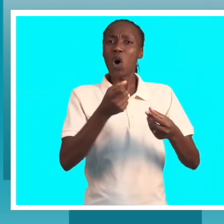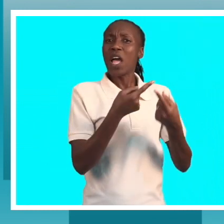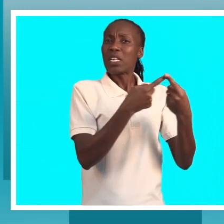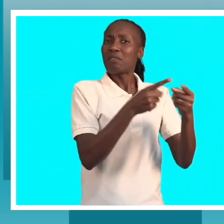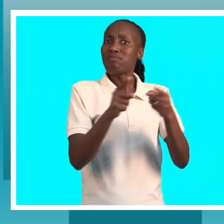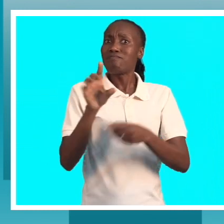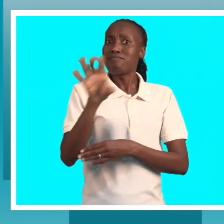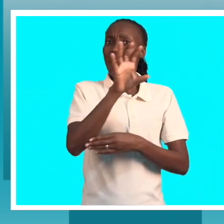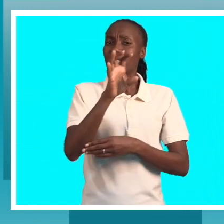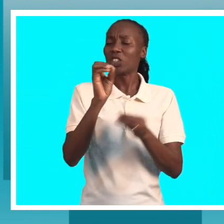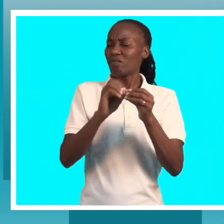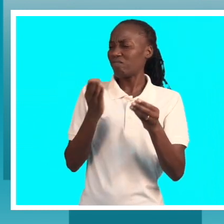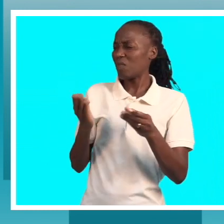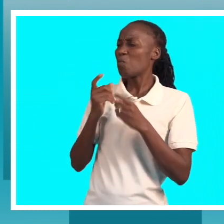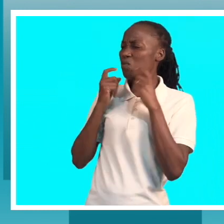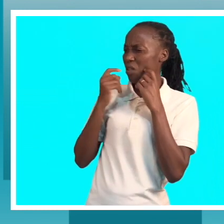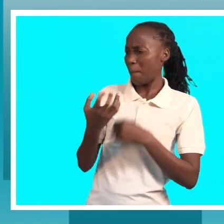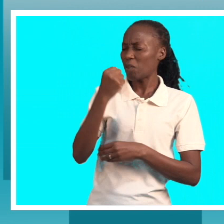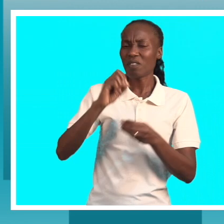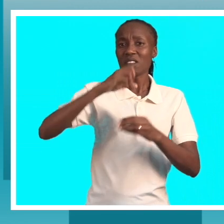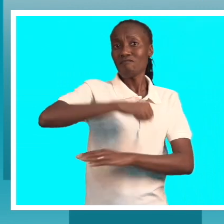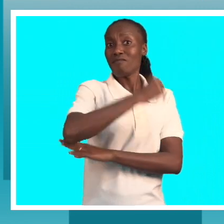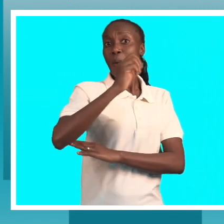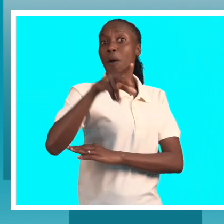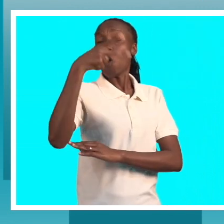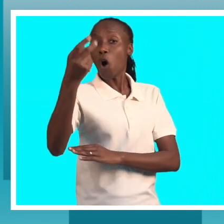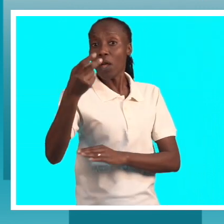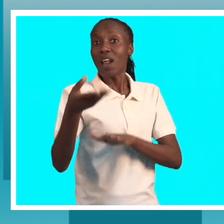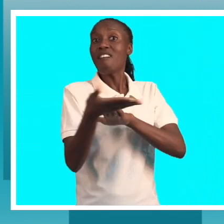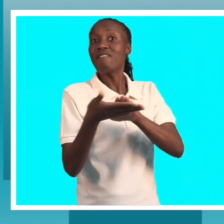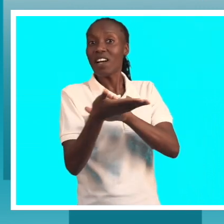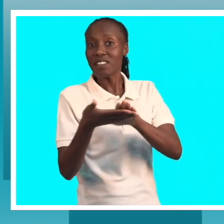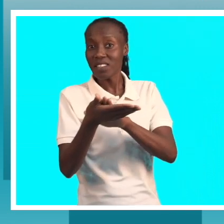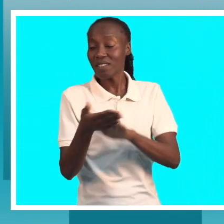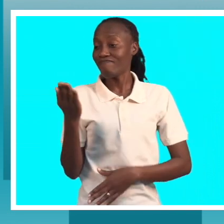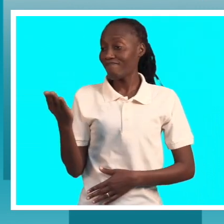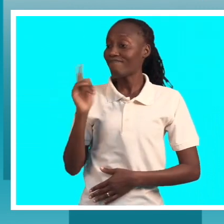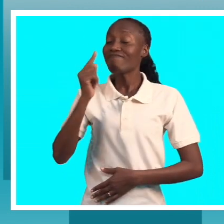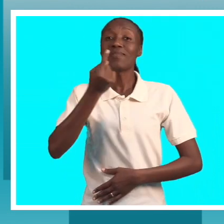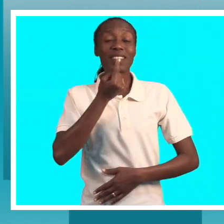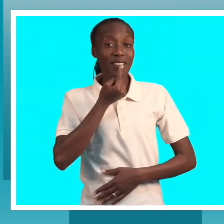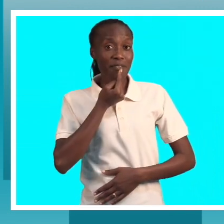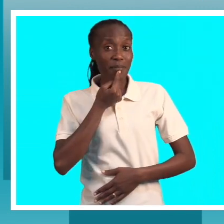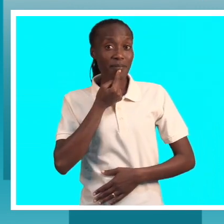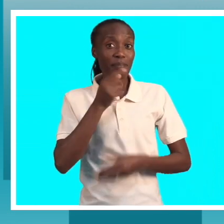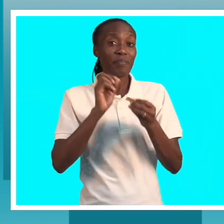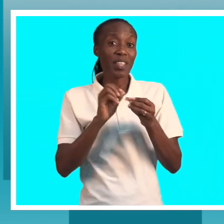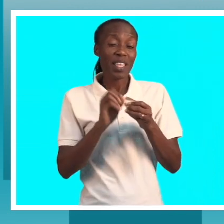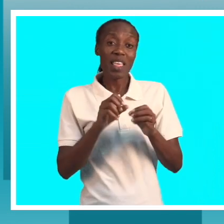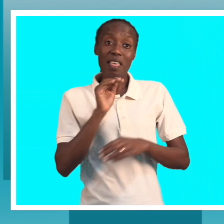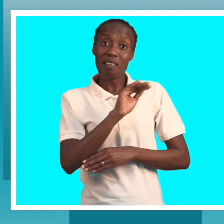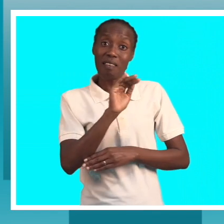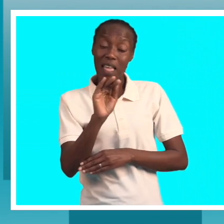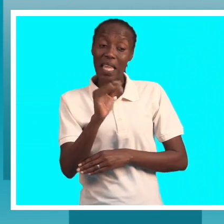grupo acessível, Moçambique pode passar para outra fase. Temos que tomar atenção primeiro que este molde, este molde é um